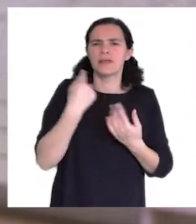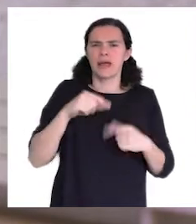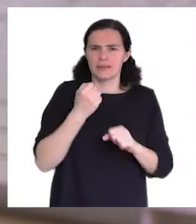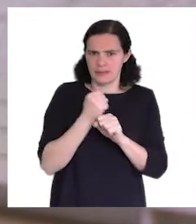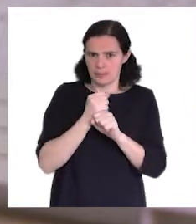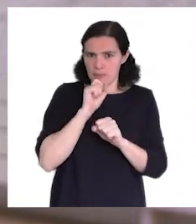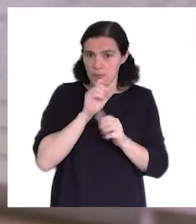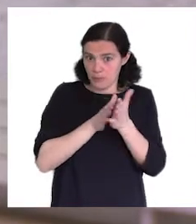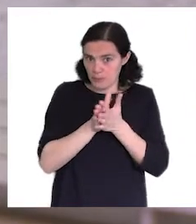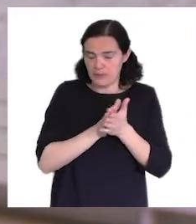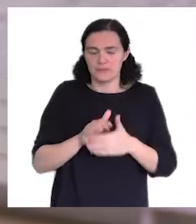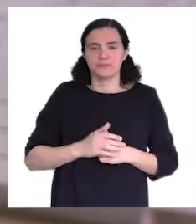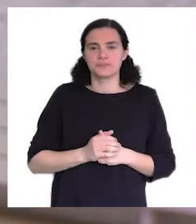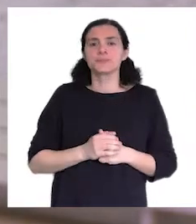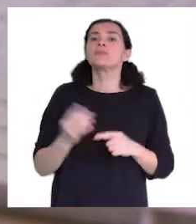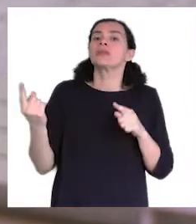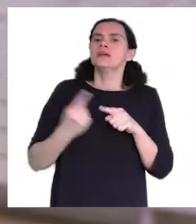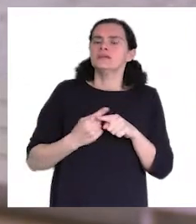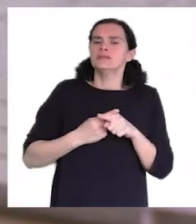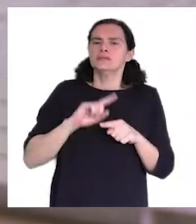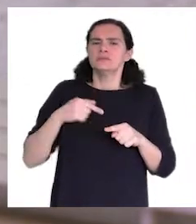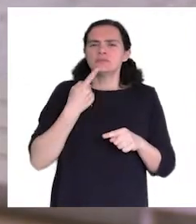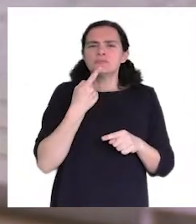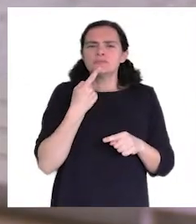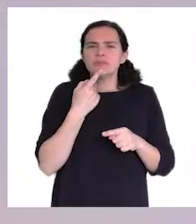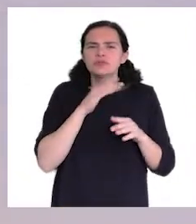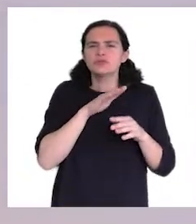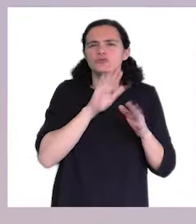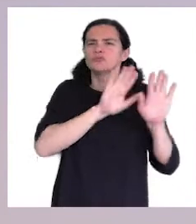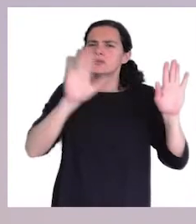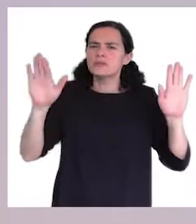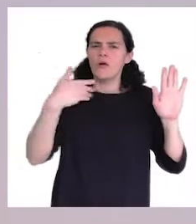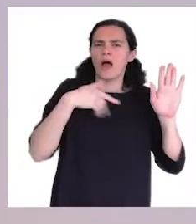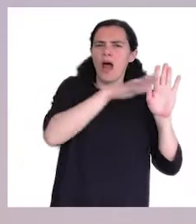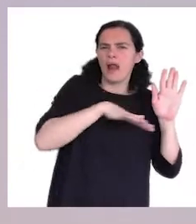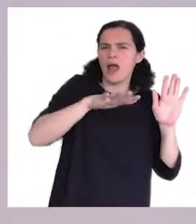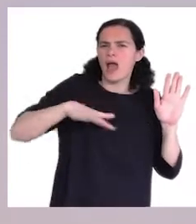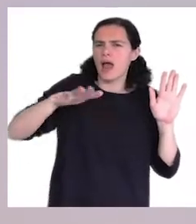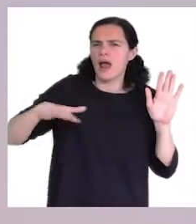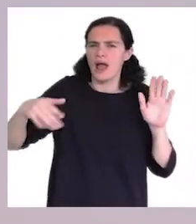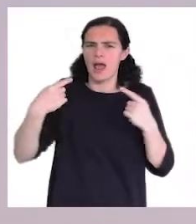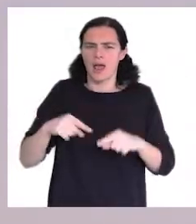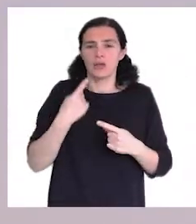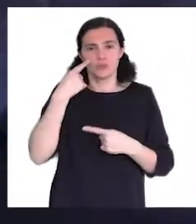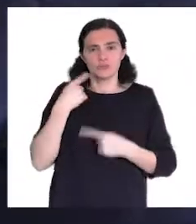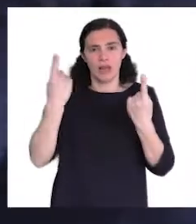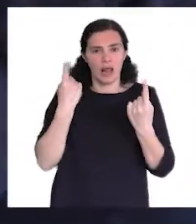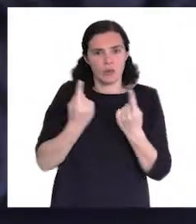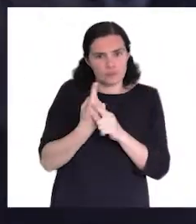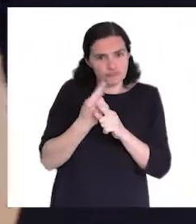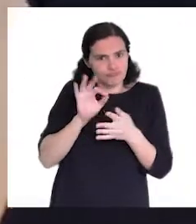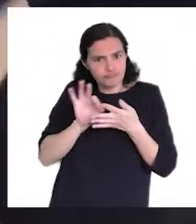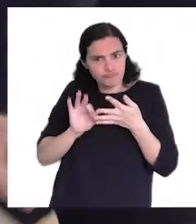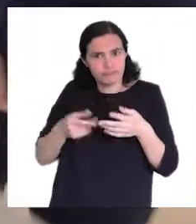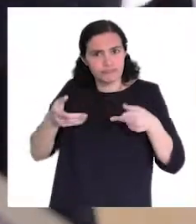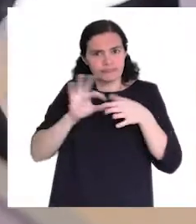de trabalho. É muito interessante percebermos que esta exposição divide-se em zonas. Eu vou-vos mostrar também alguns dos aspectos que nós temos aqui ao